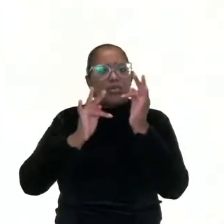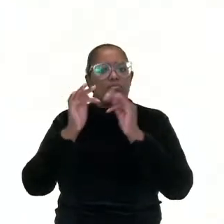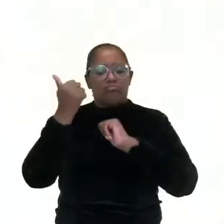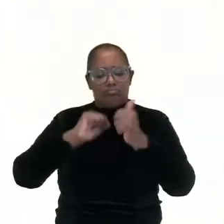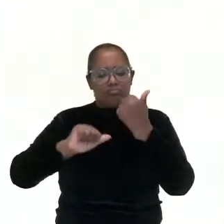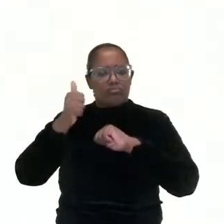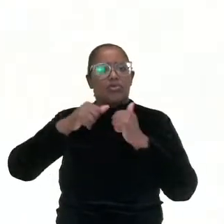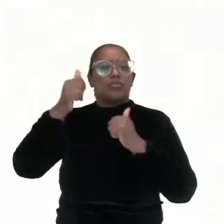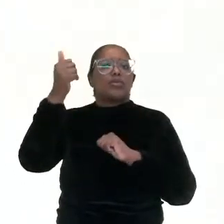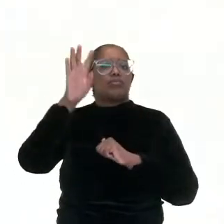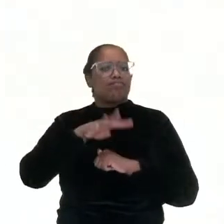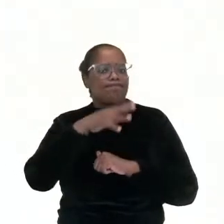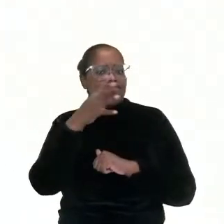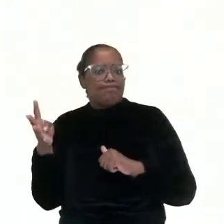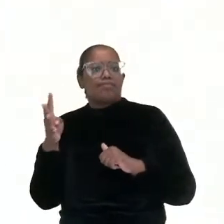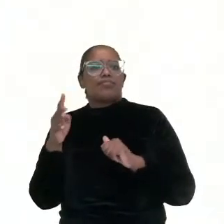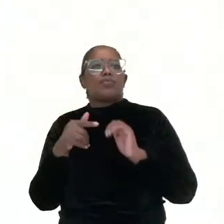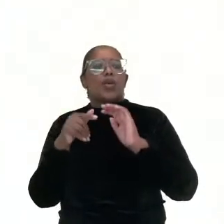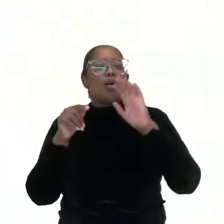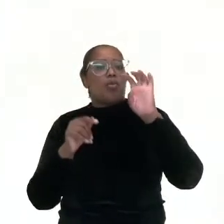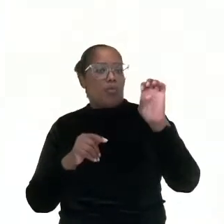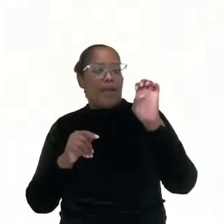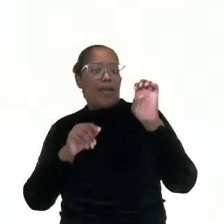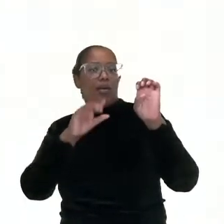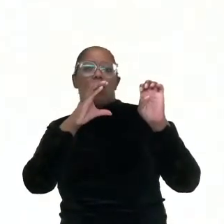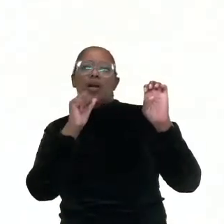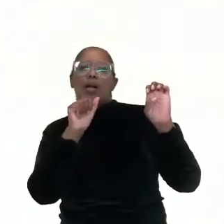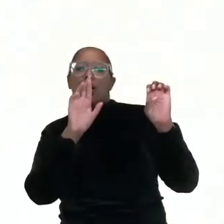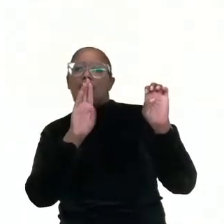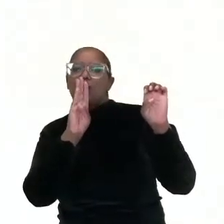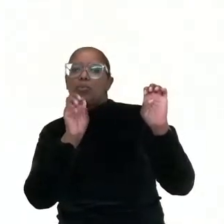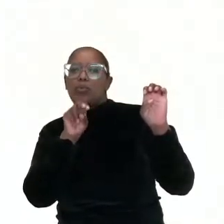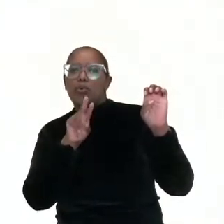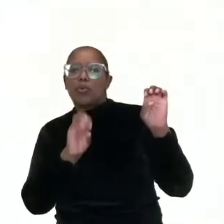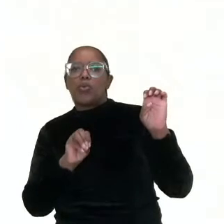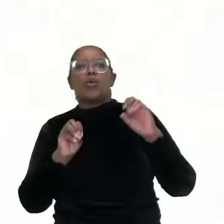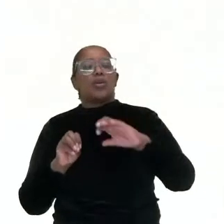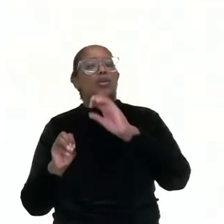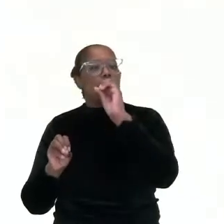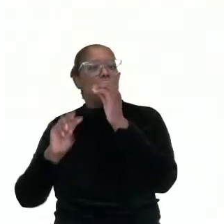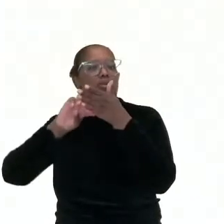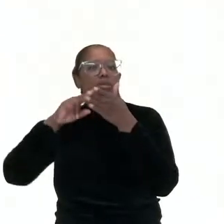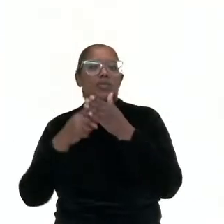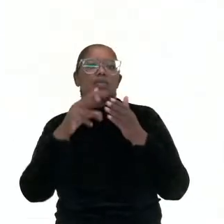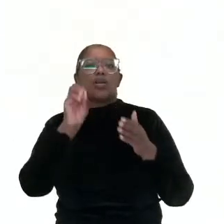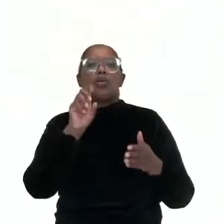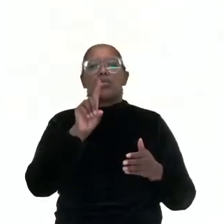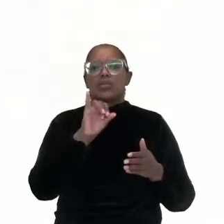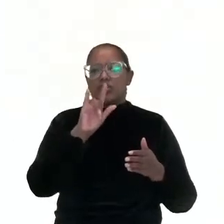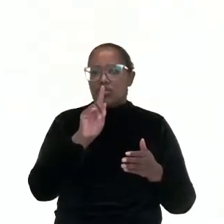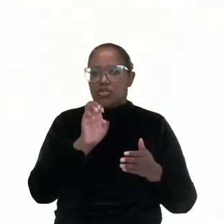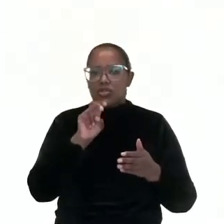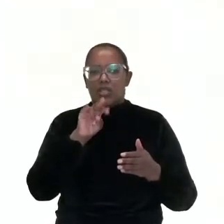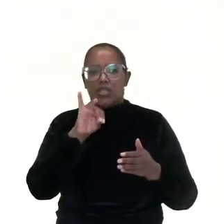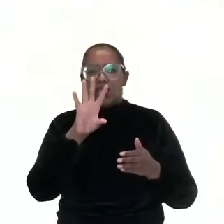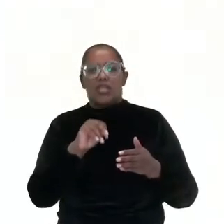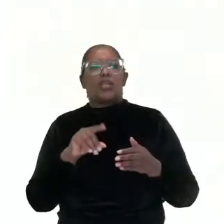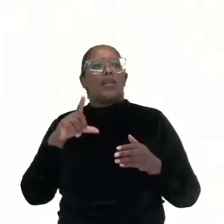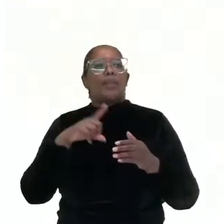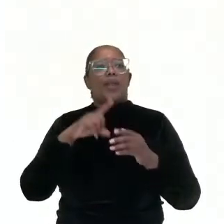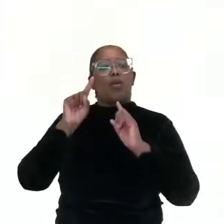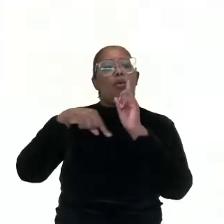um biodiesel, por exemplo, em vez de estar usando, né, diesel ou gasolina nos transportes. Outra maneira também interessante de fazer essa